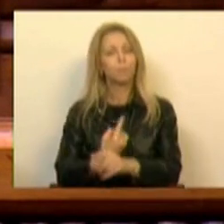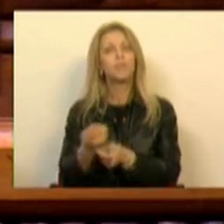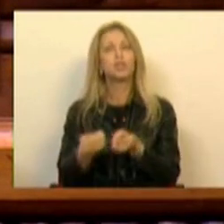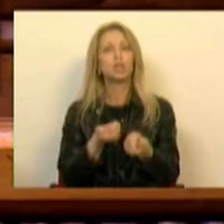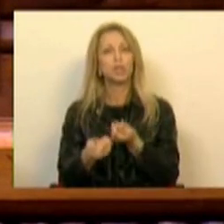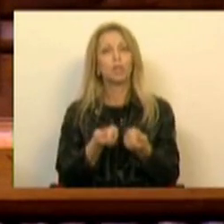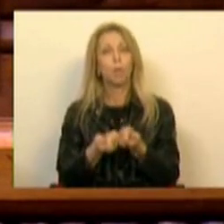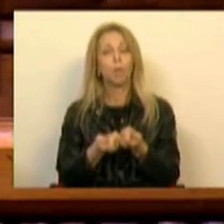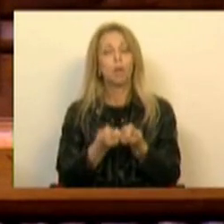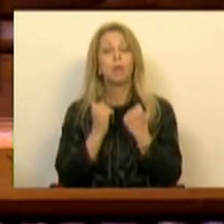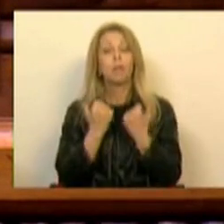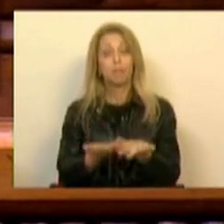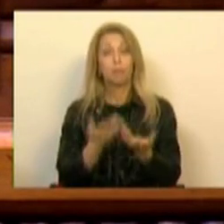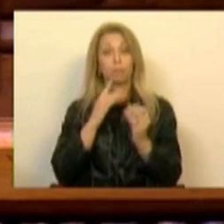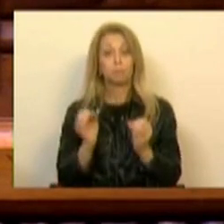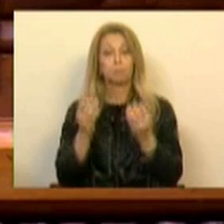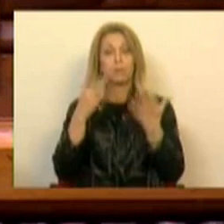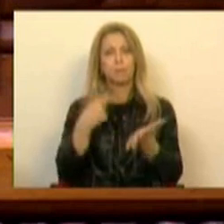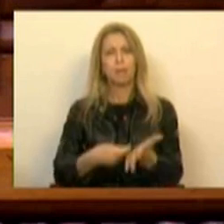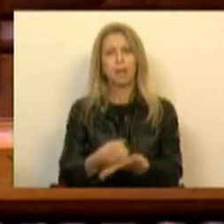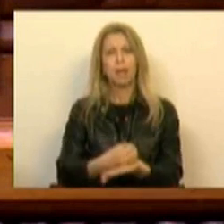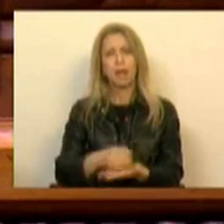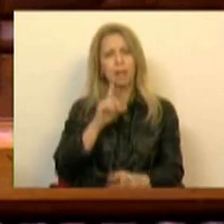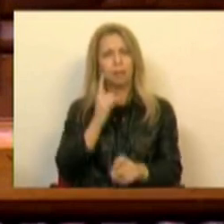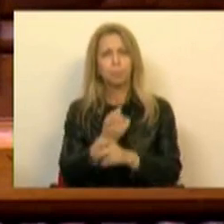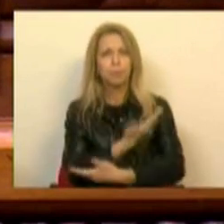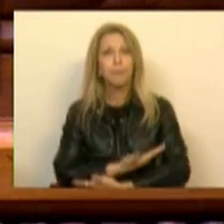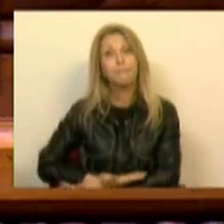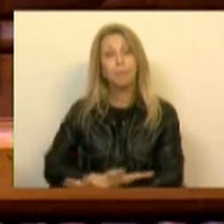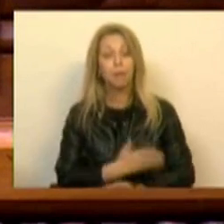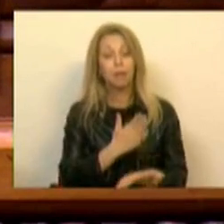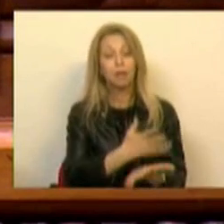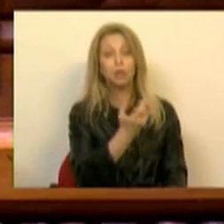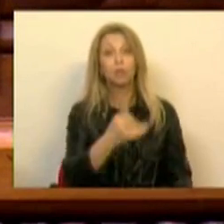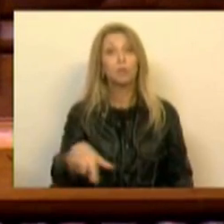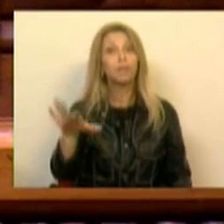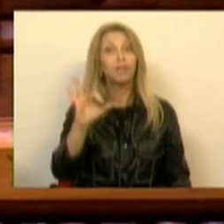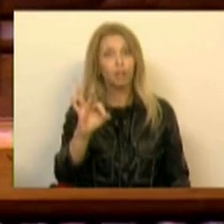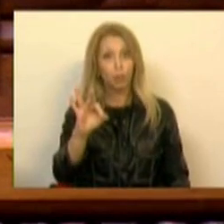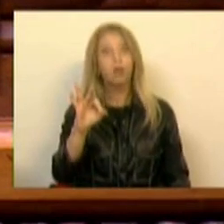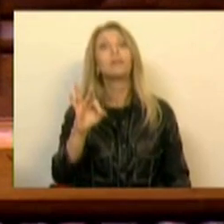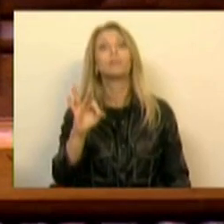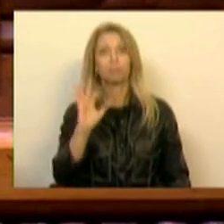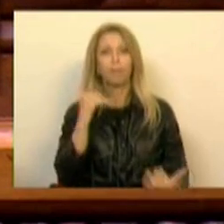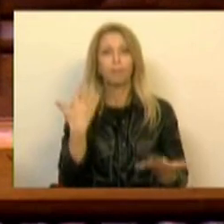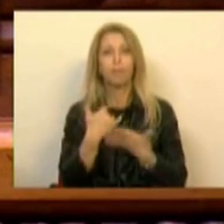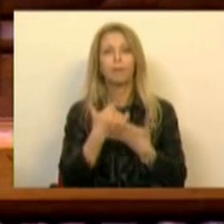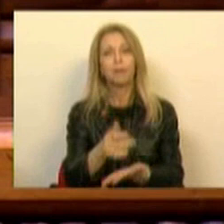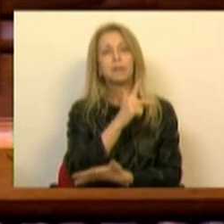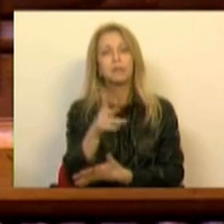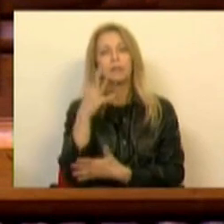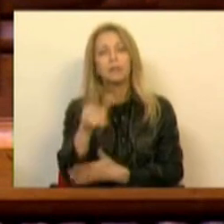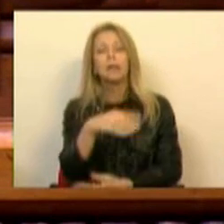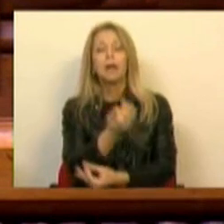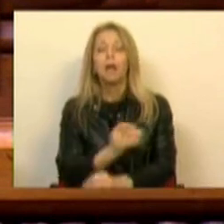gestão. Demos início à gratuitidade das creches, que até 2024 chegará a 100 mil crianças.